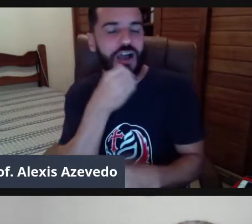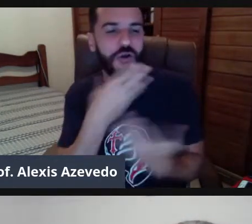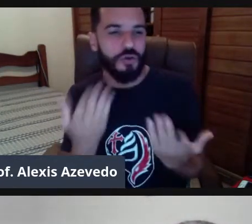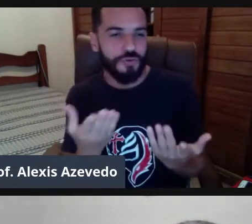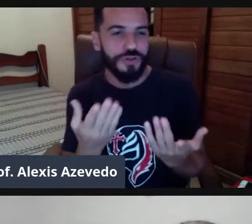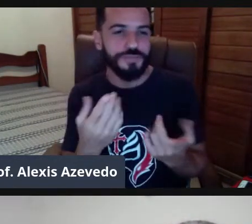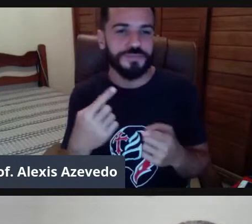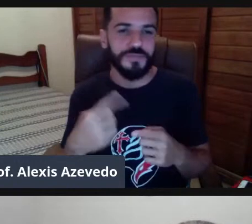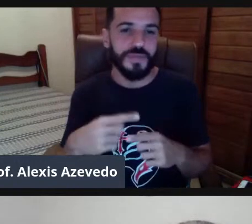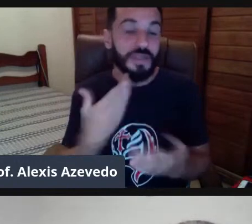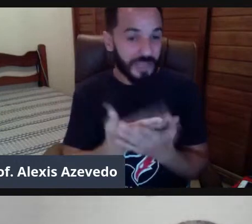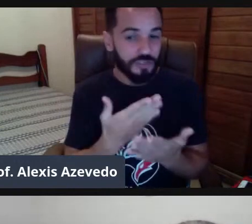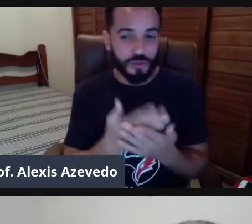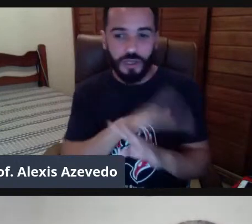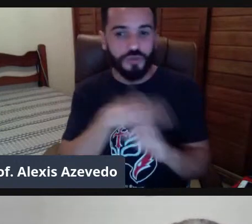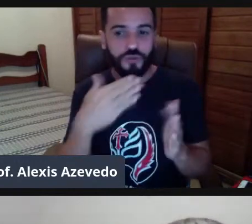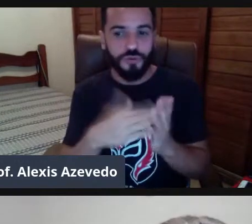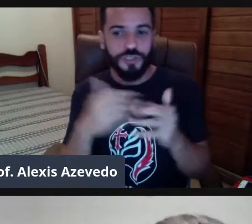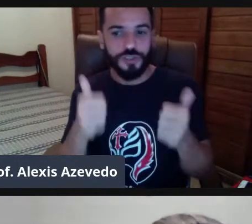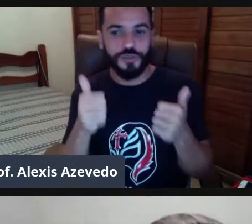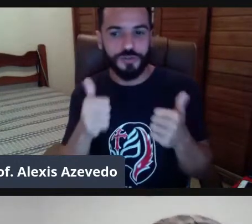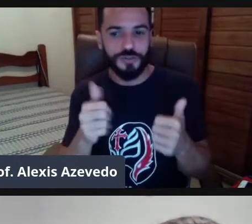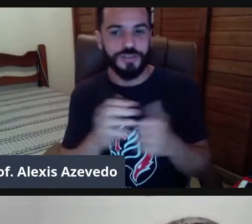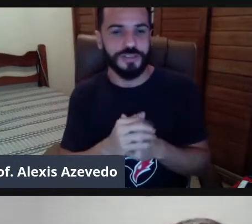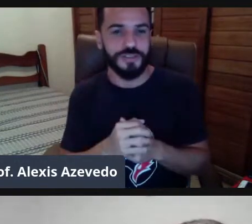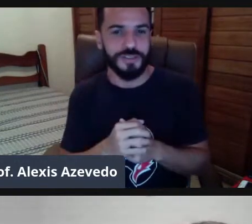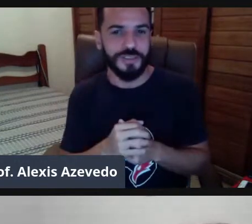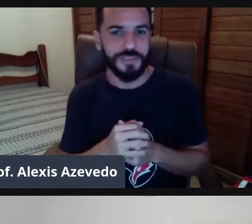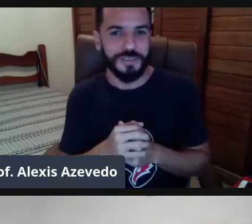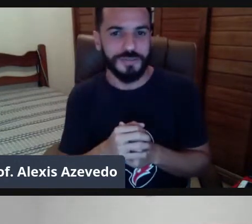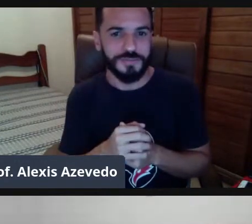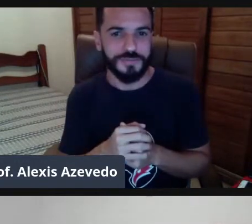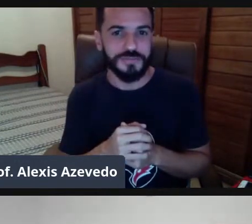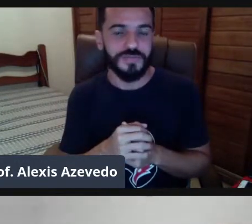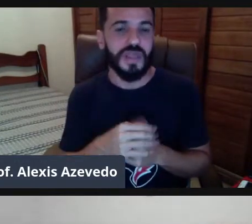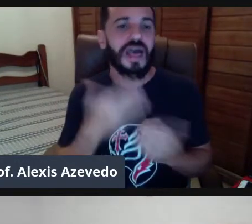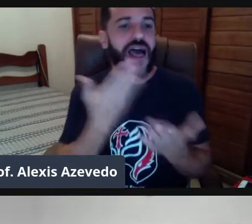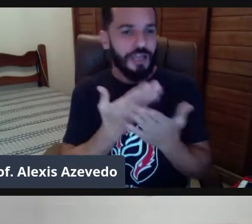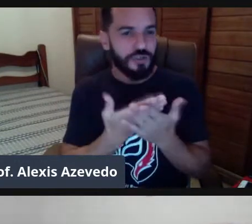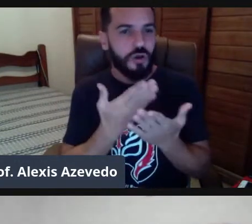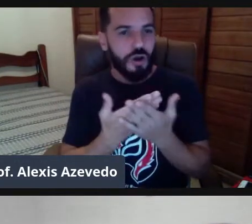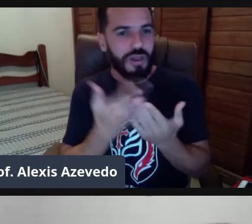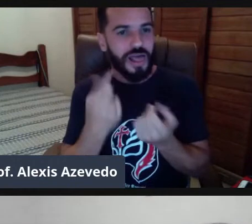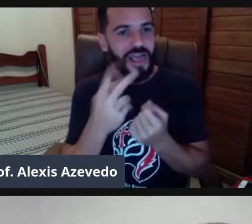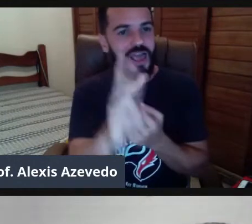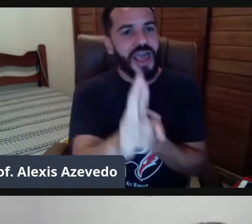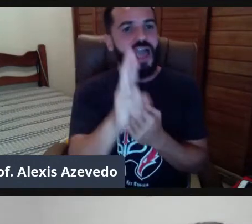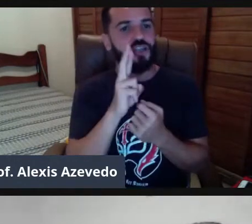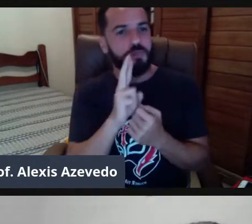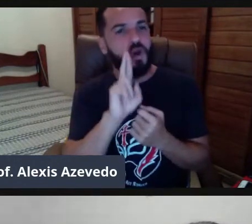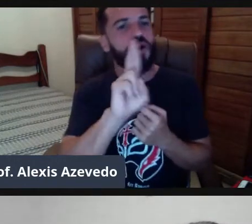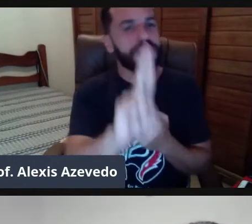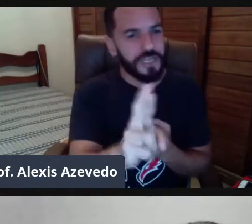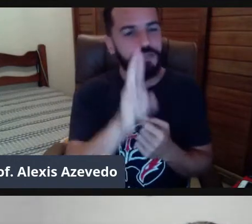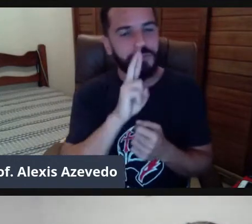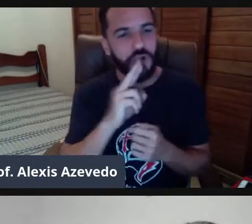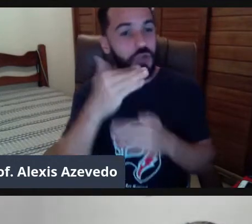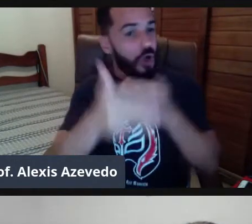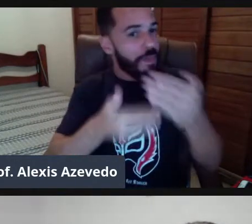E a escola é isso, gente. A escola é uma via de mão dupla, onde que o tempo todo a gente está